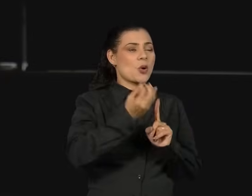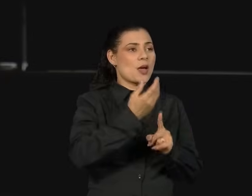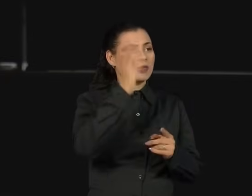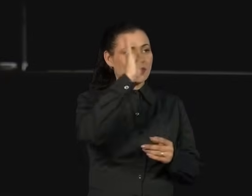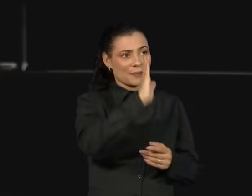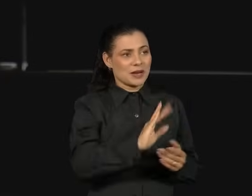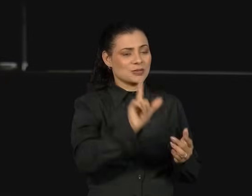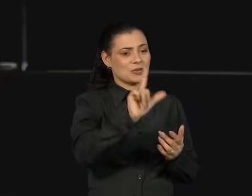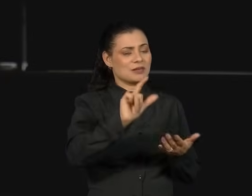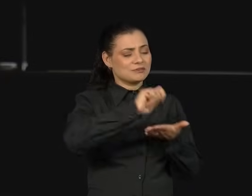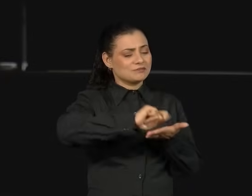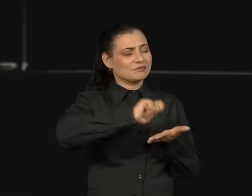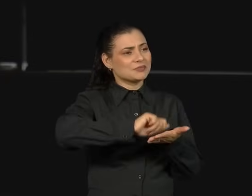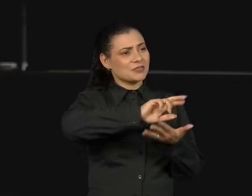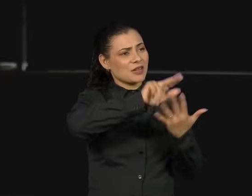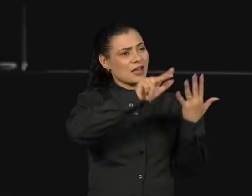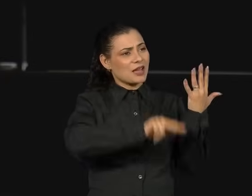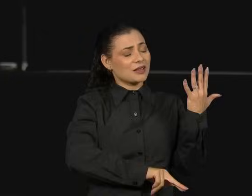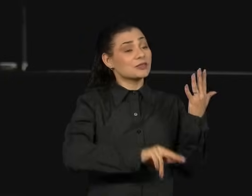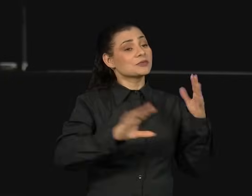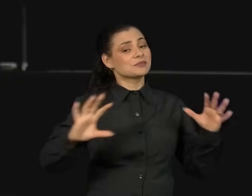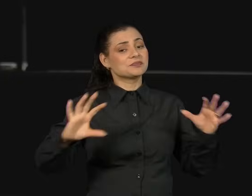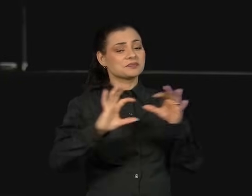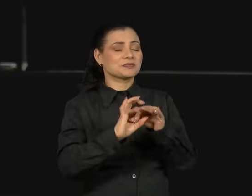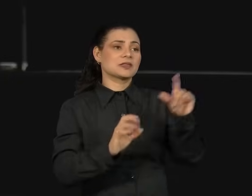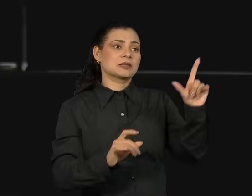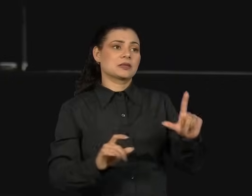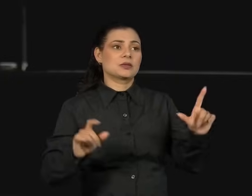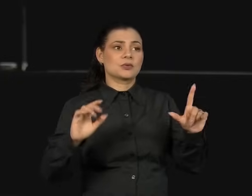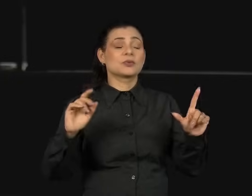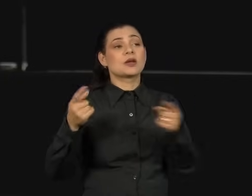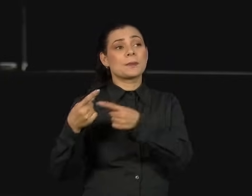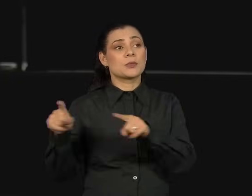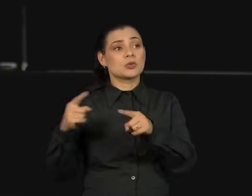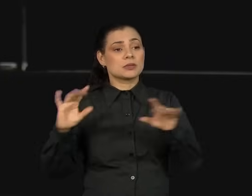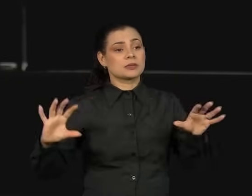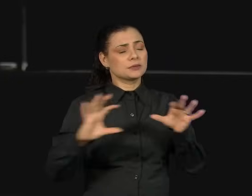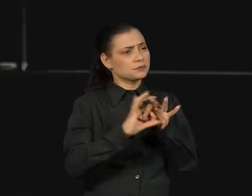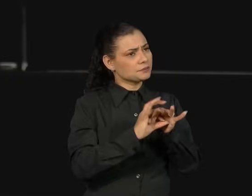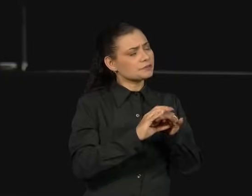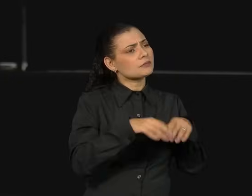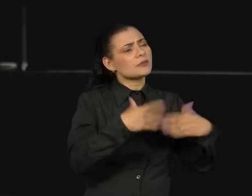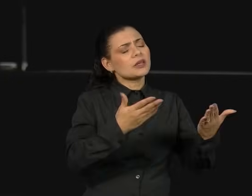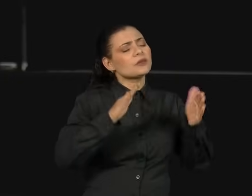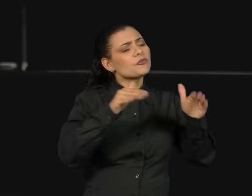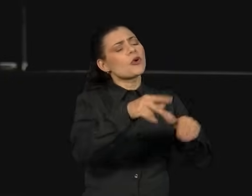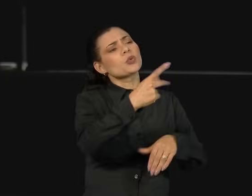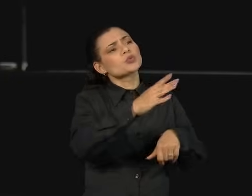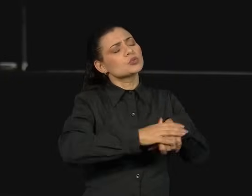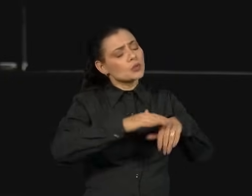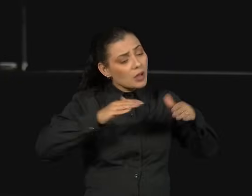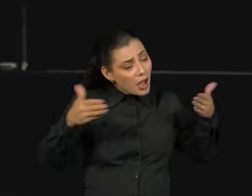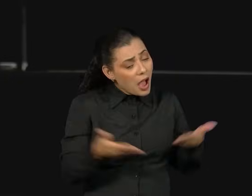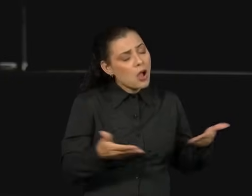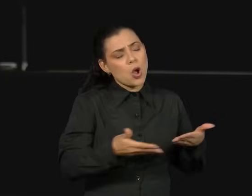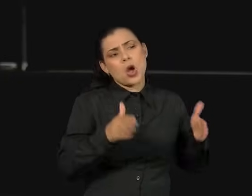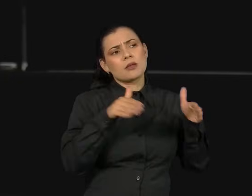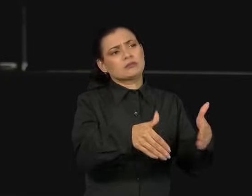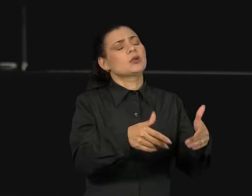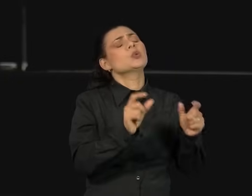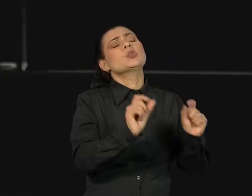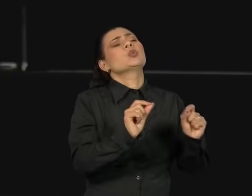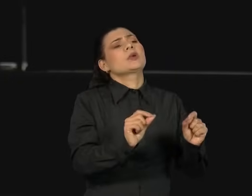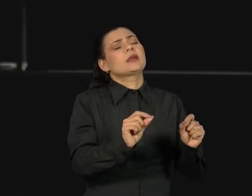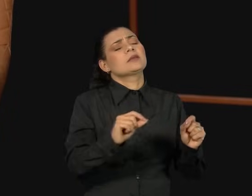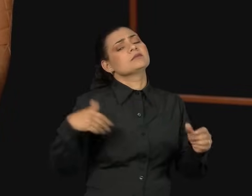que você aborda aí pelo viés, né, da ligação entre a literatura e a música. Qual é o foco da sua atenção atualmente? O que é que vem